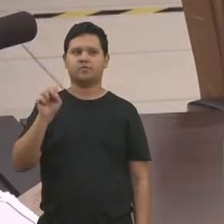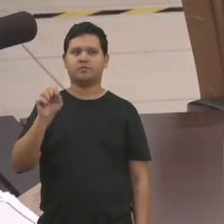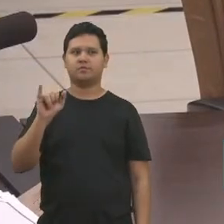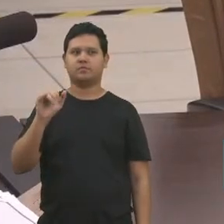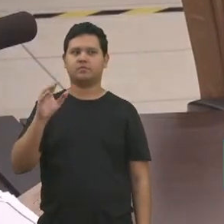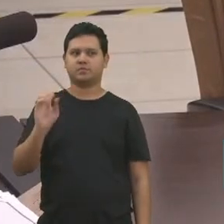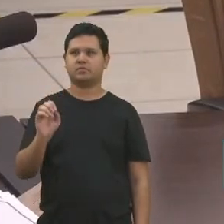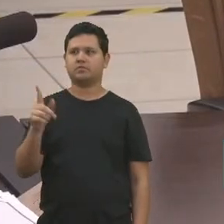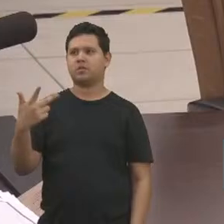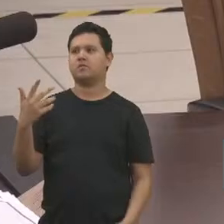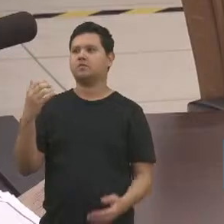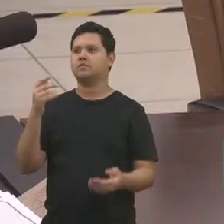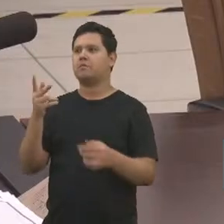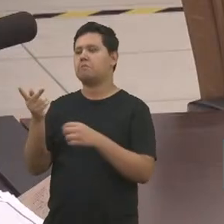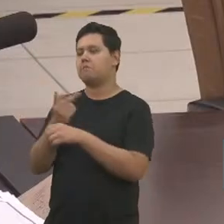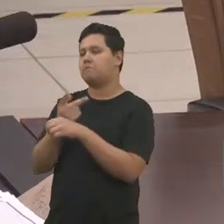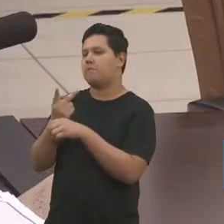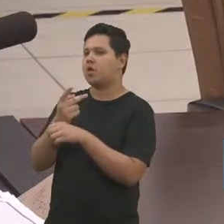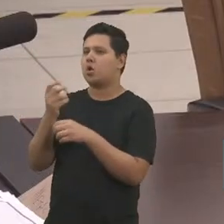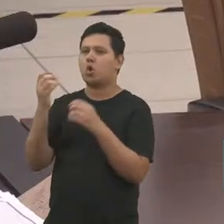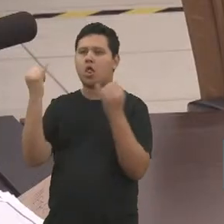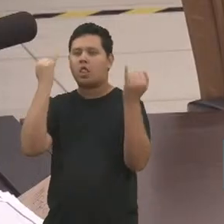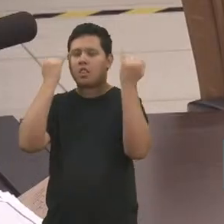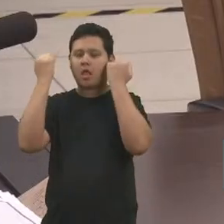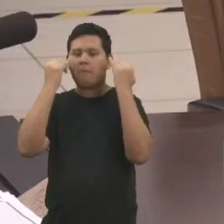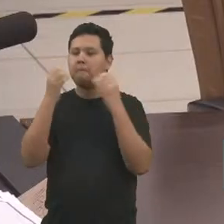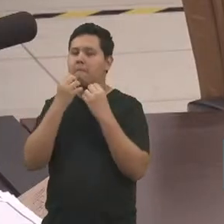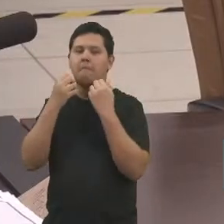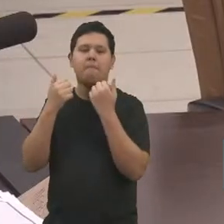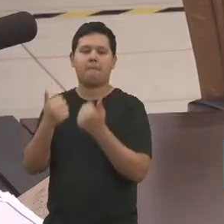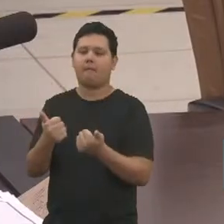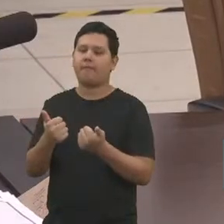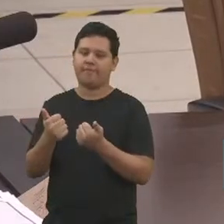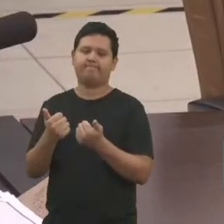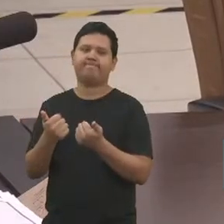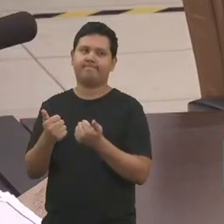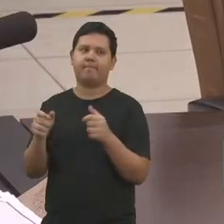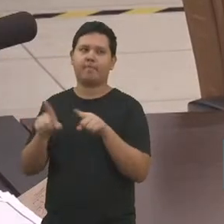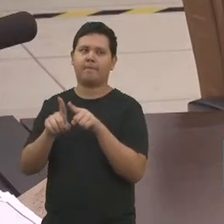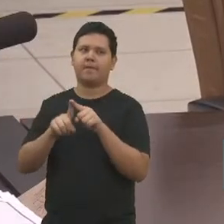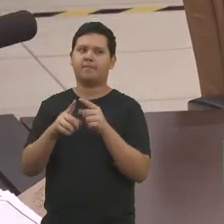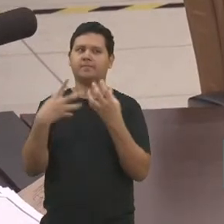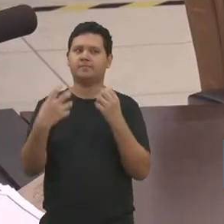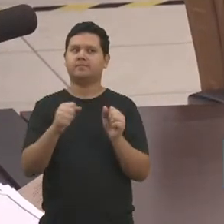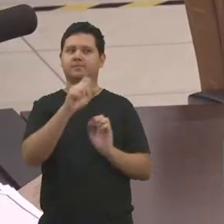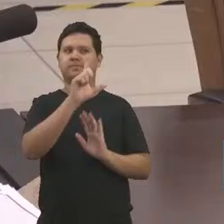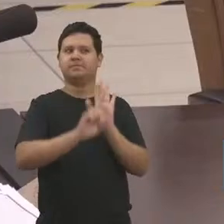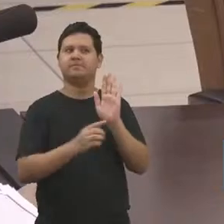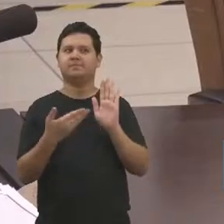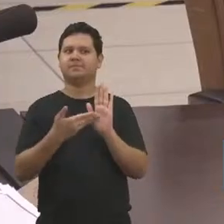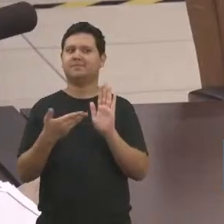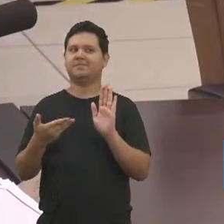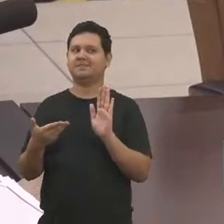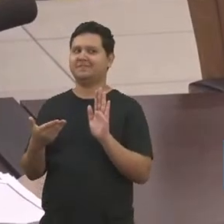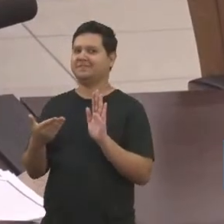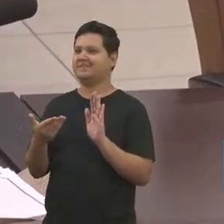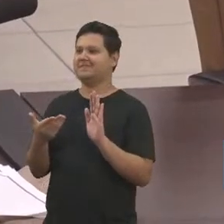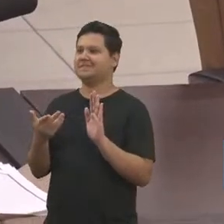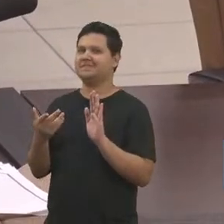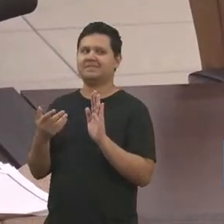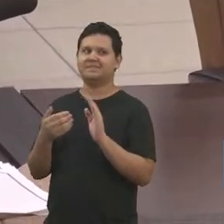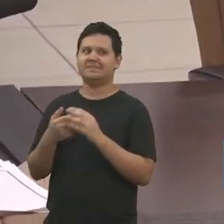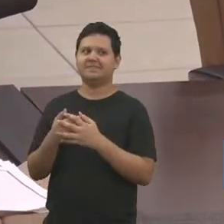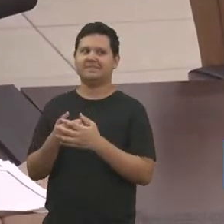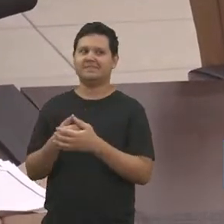boas ideias, como foi o caso novamente, até mesmo com permissão legal, de conceder a anistia que nós aprovamos